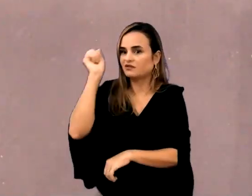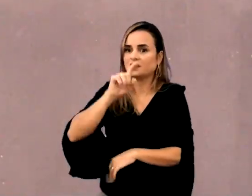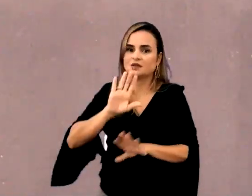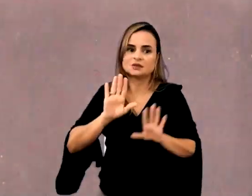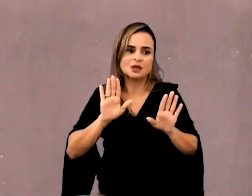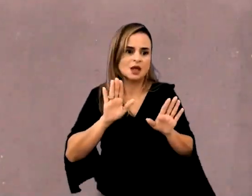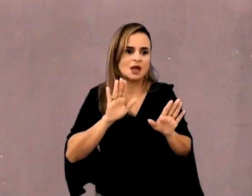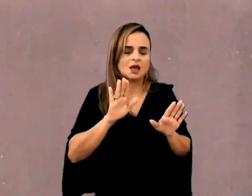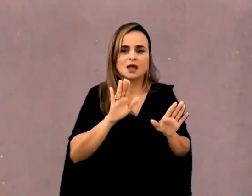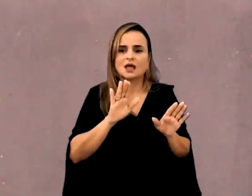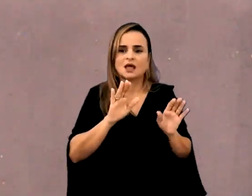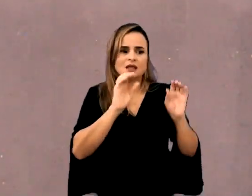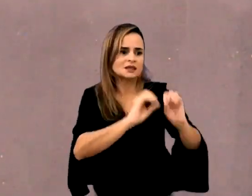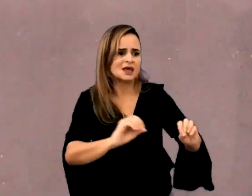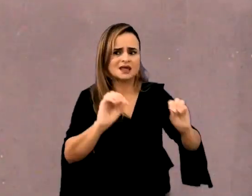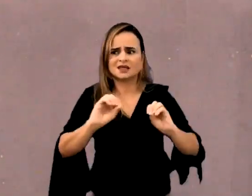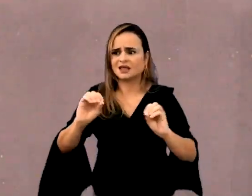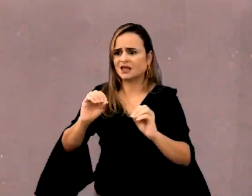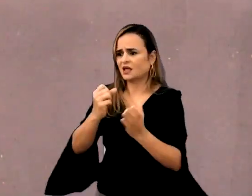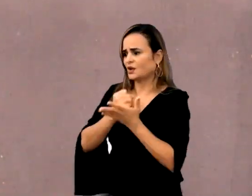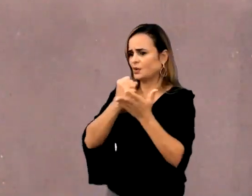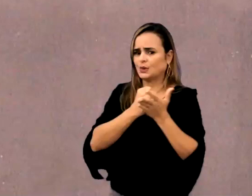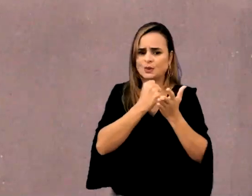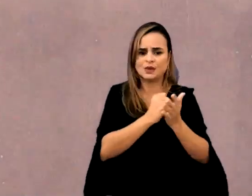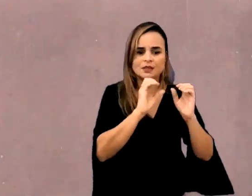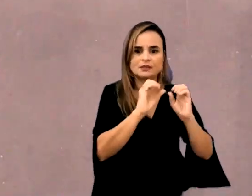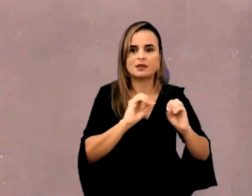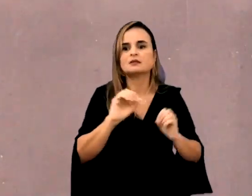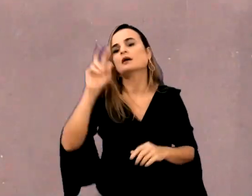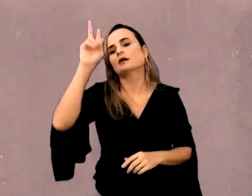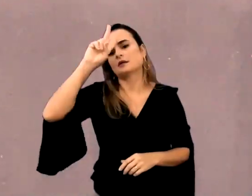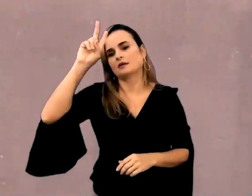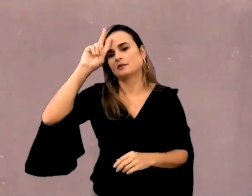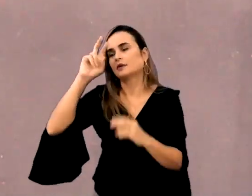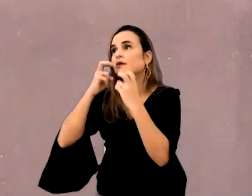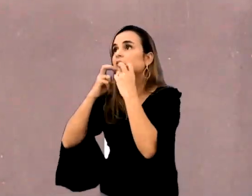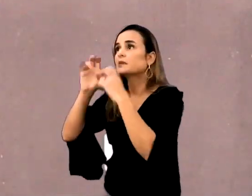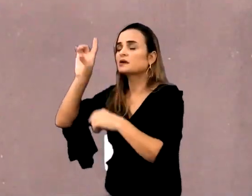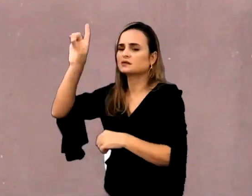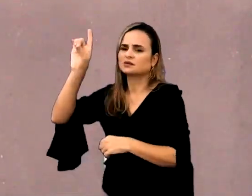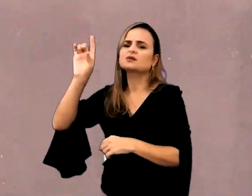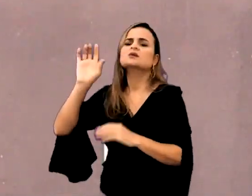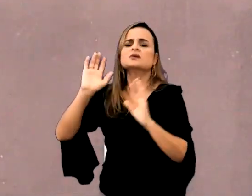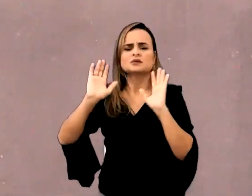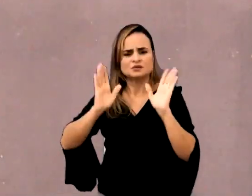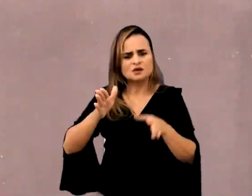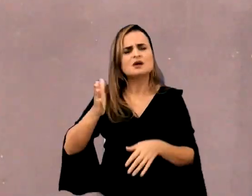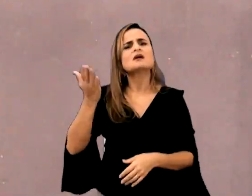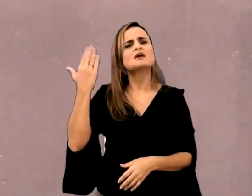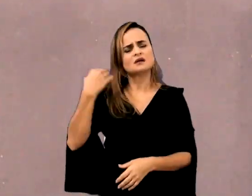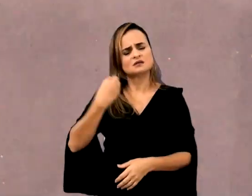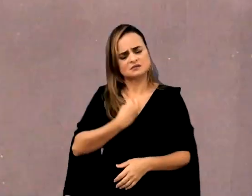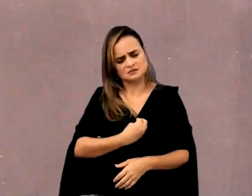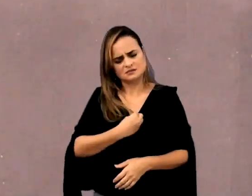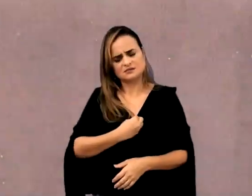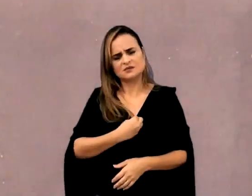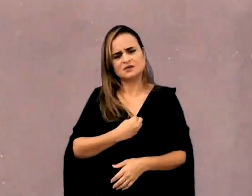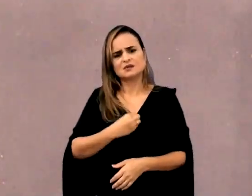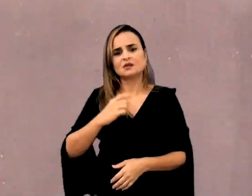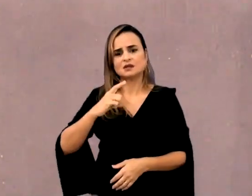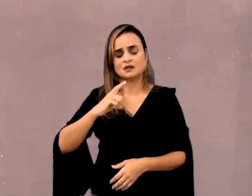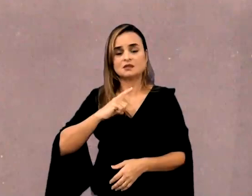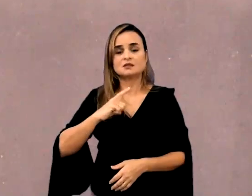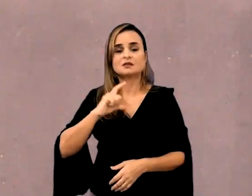lá. Aí você clamava por esse Deus. Momentos na minha vida, eu tinha momentos que eu tinha até